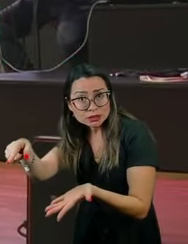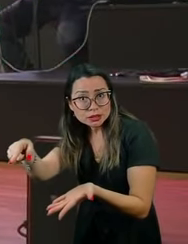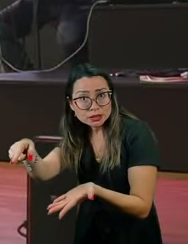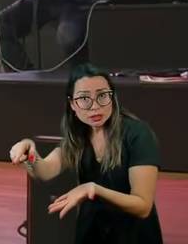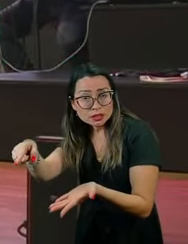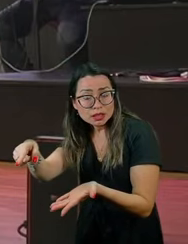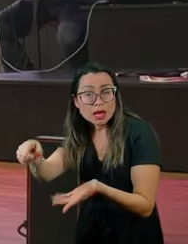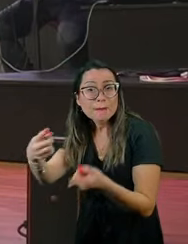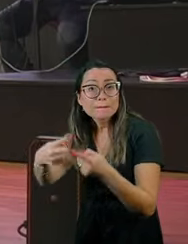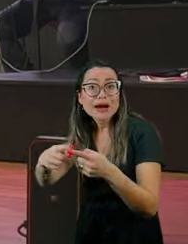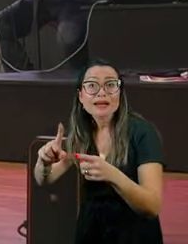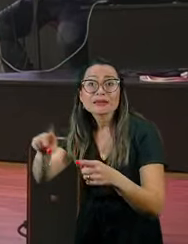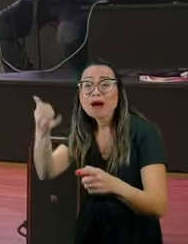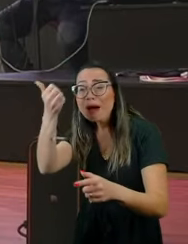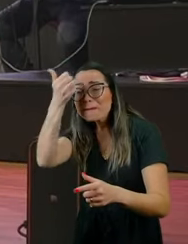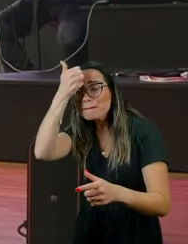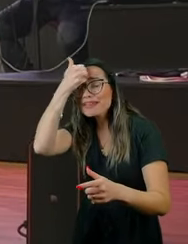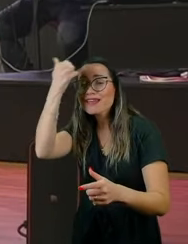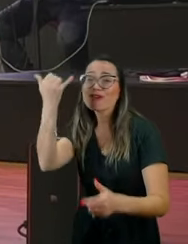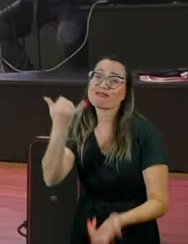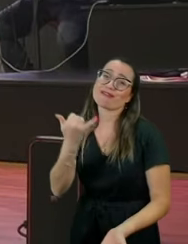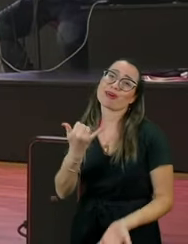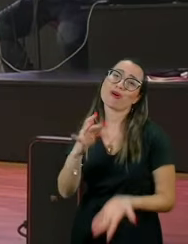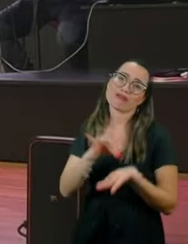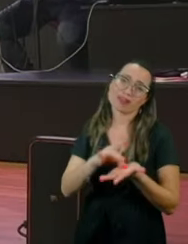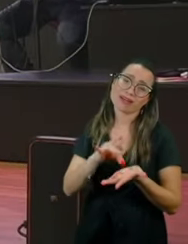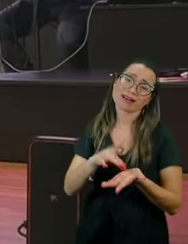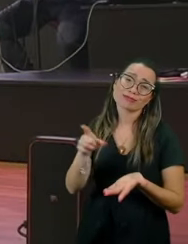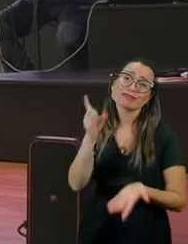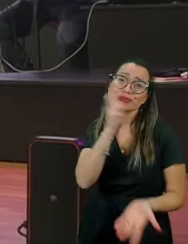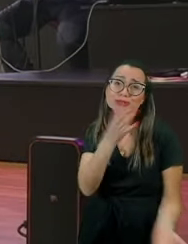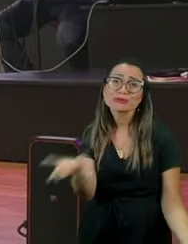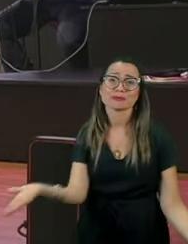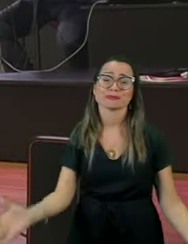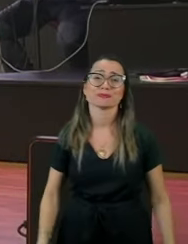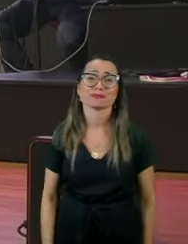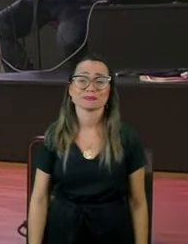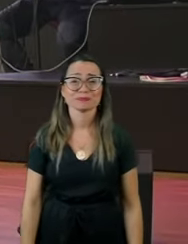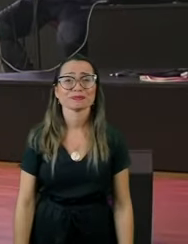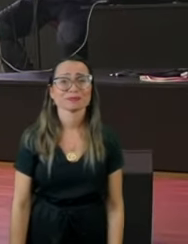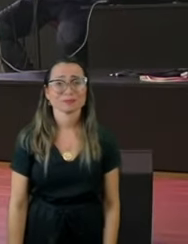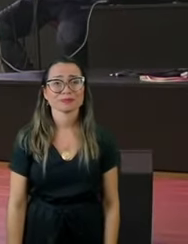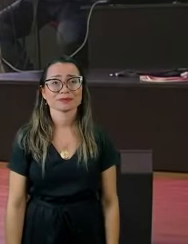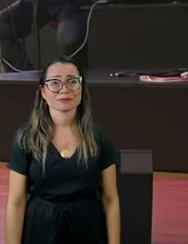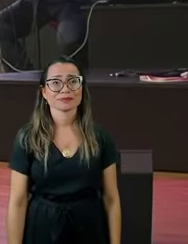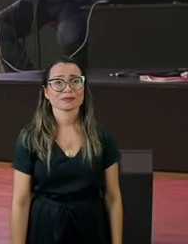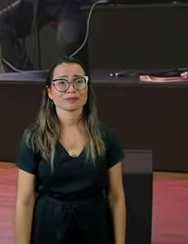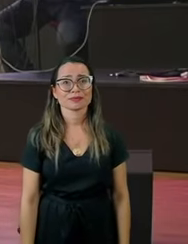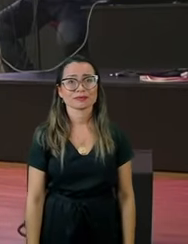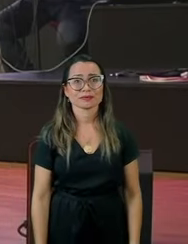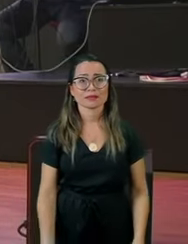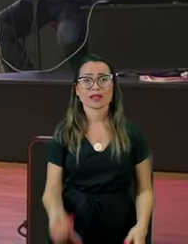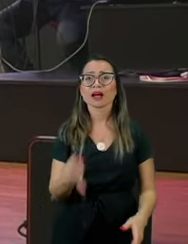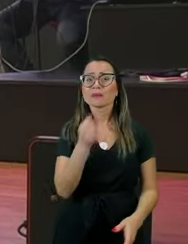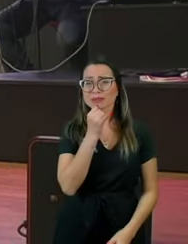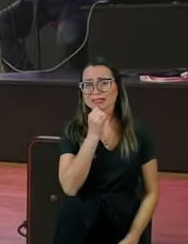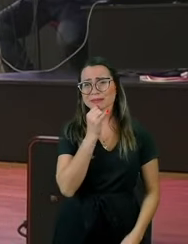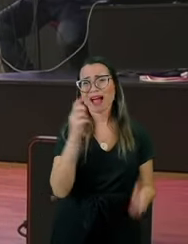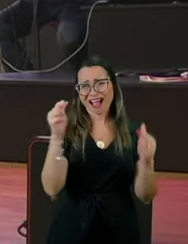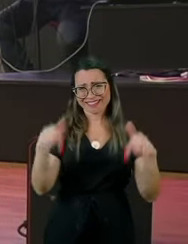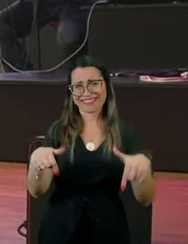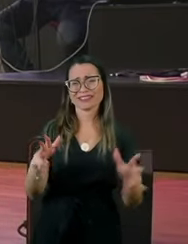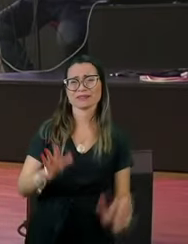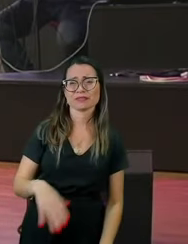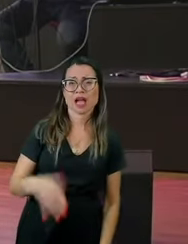isso ficar atrás do telão. Eu estou toda hora assim, empurrando. E um da vez para o outro. A música tal, quem canta? É o